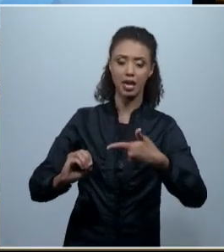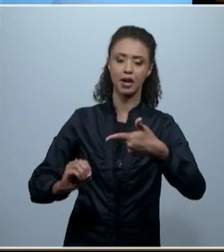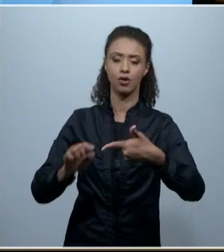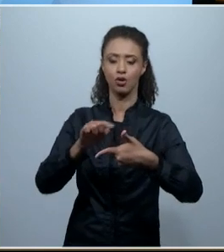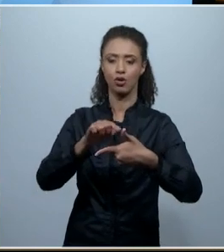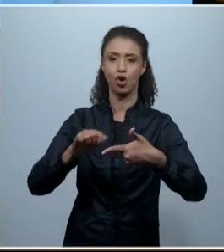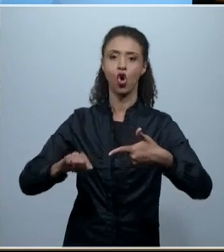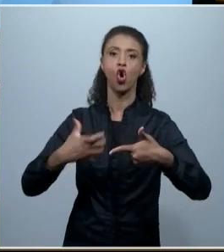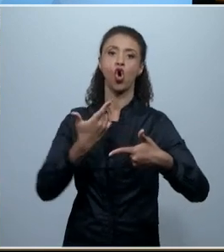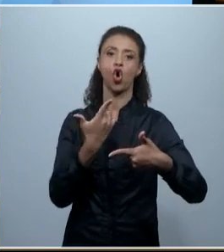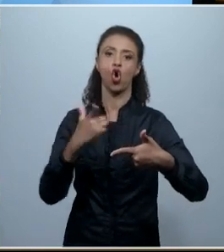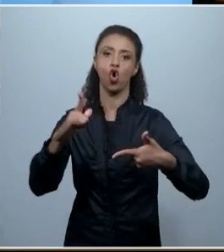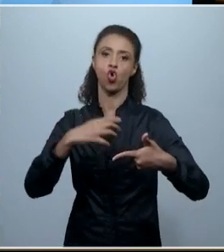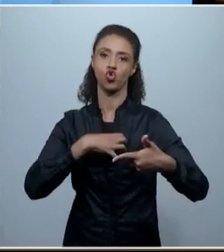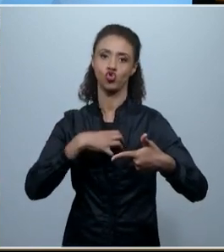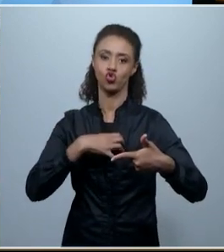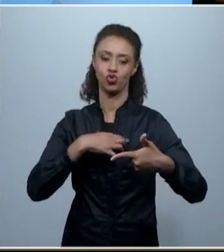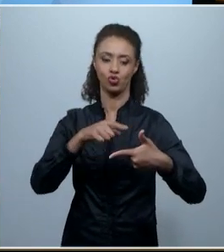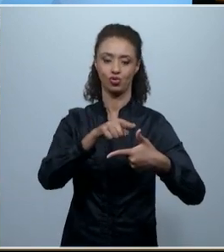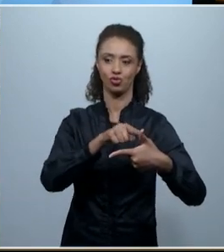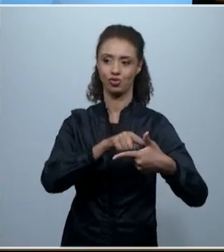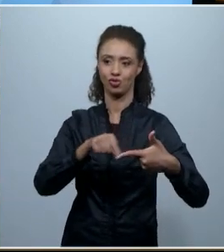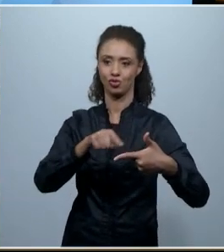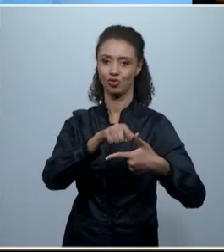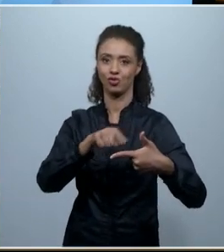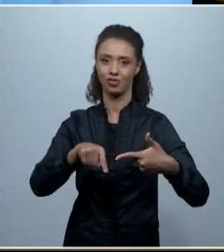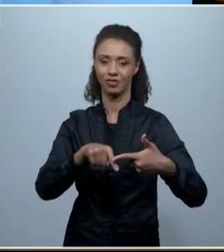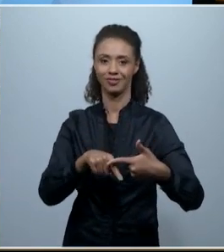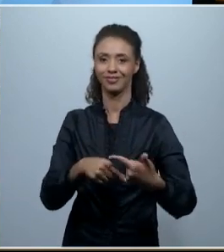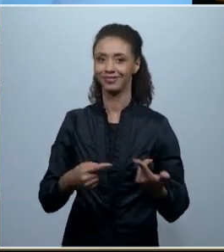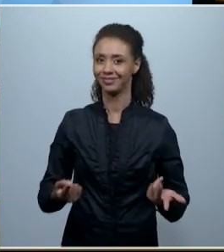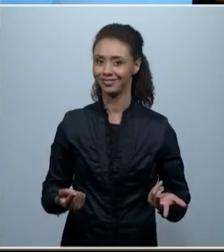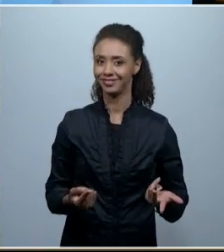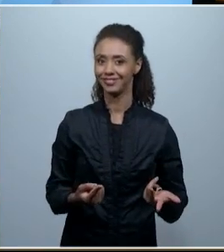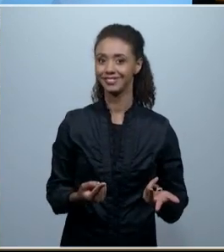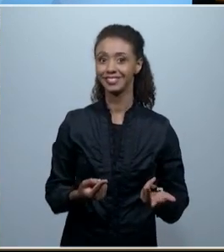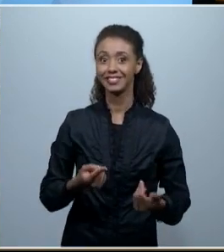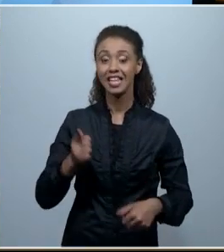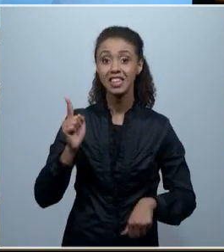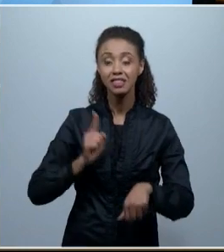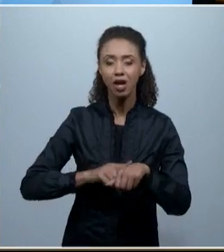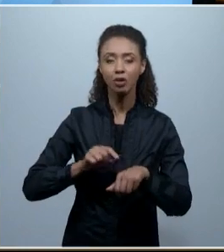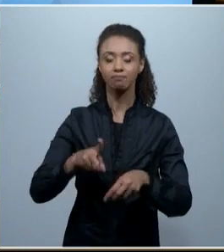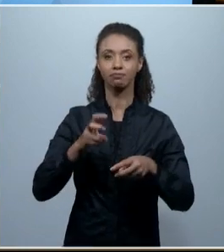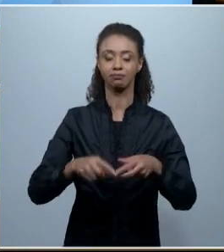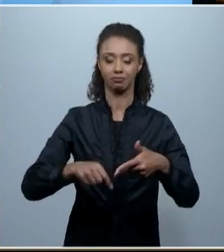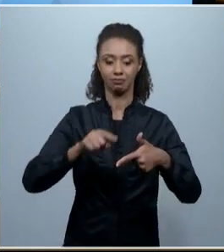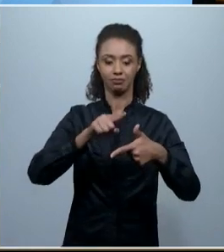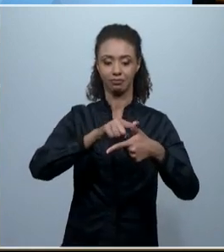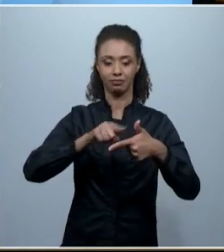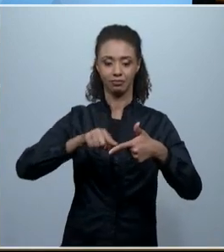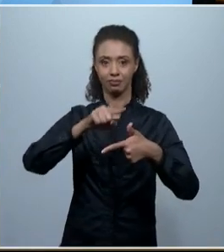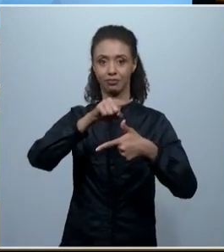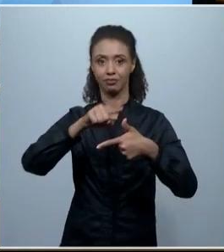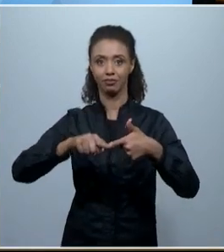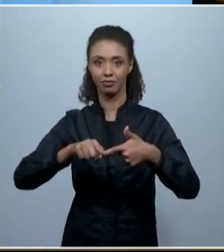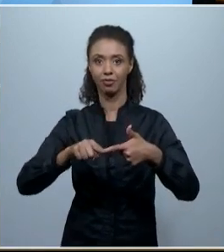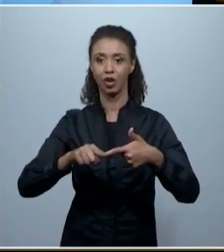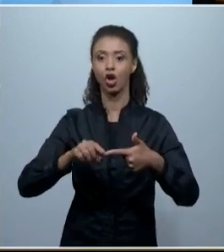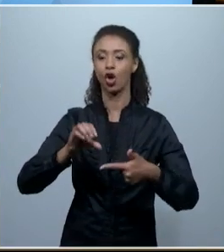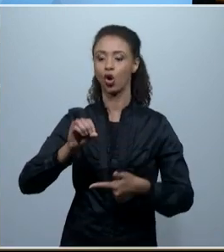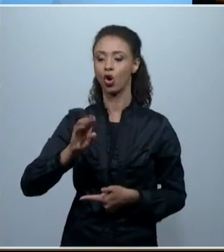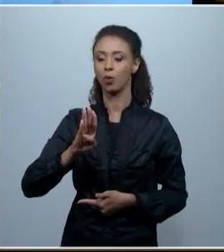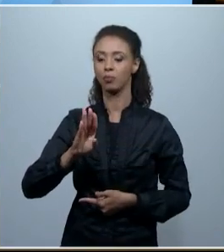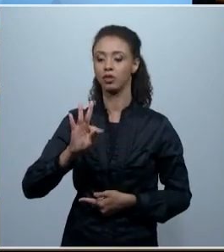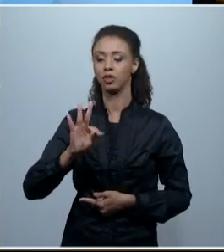ainda não encontrou isso de uma forma que a 0 exatamente quando você passa num triângulo retângulo e se você está num triângulo hábitos ângulo a